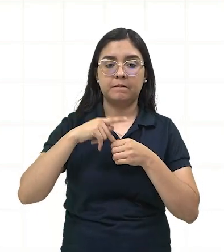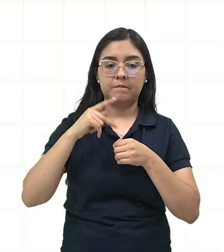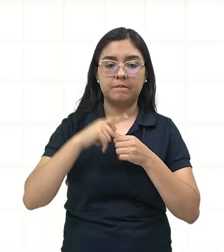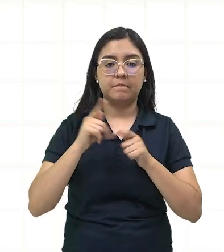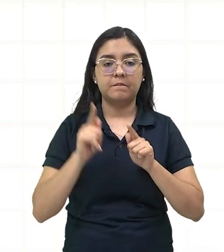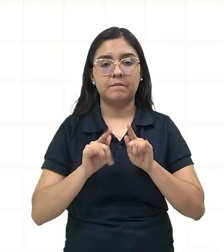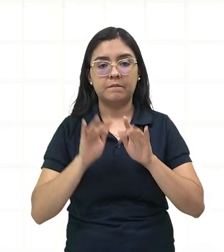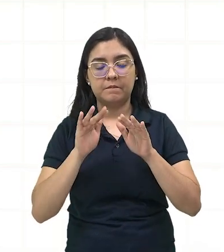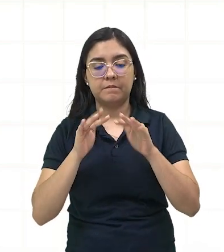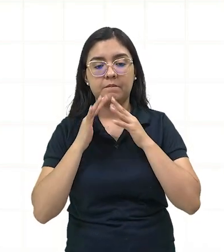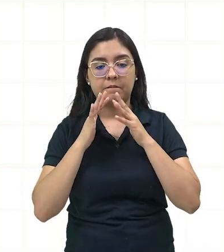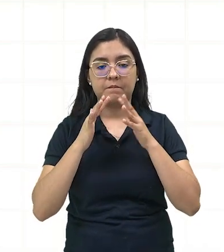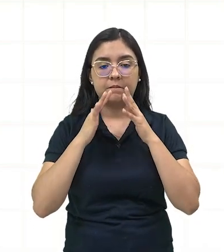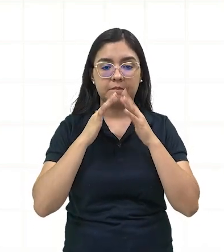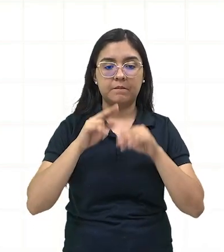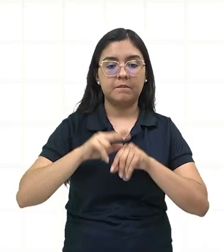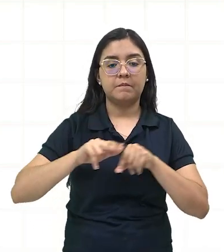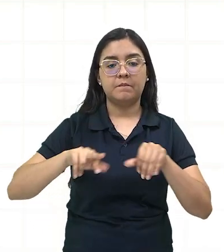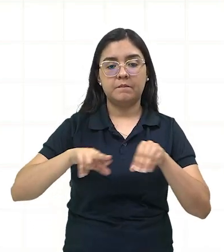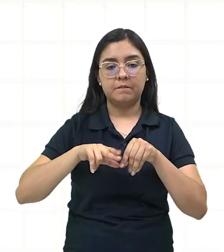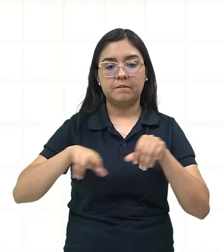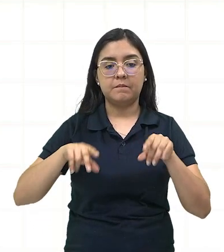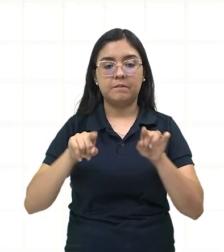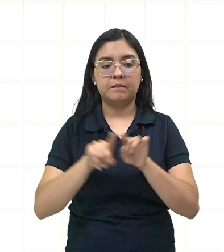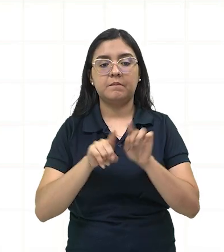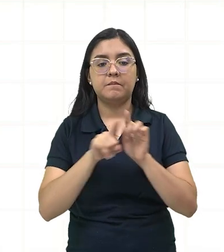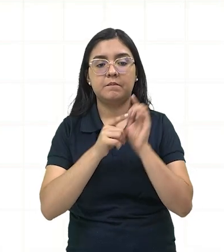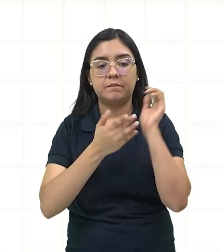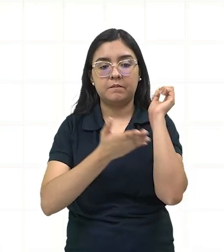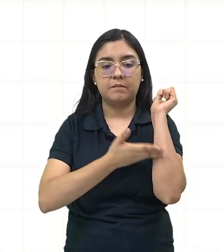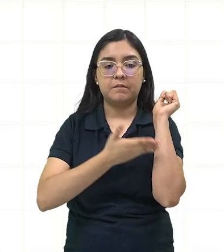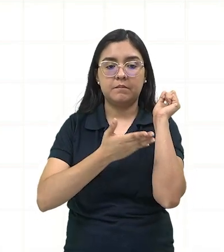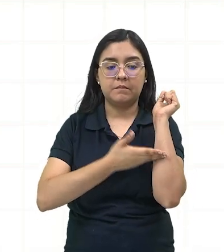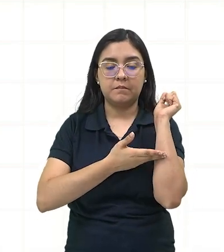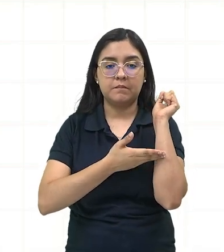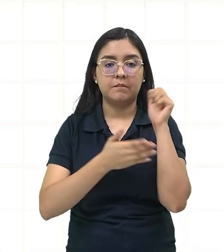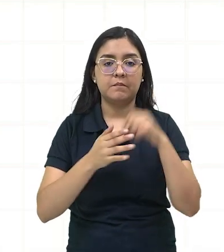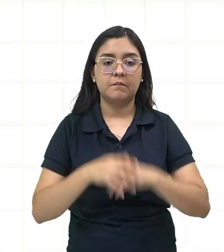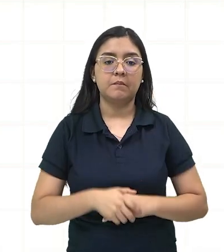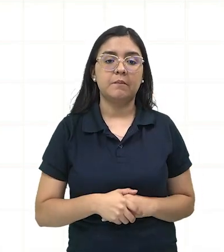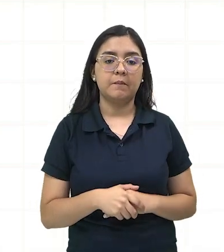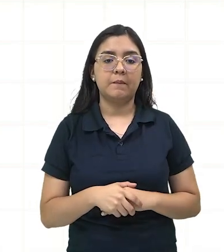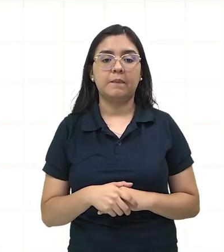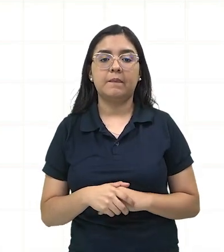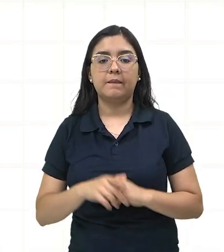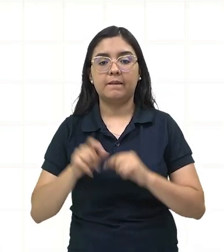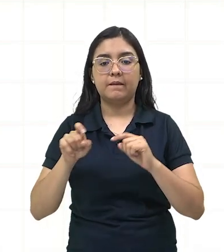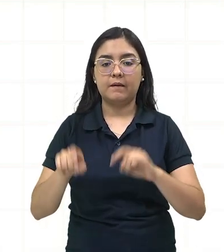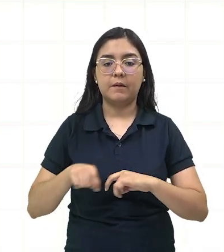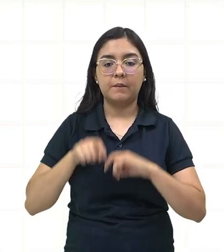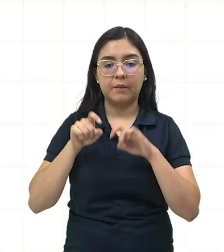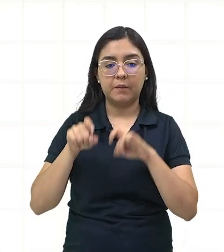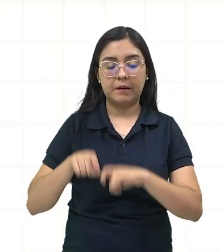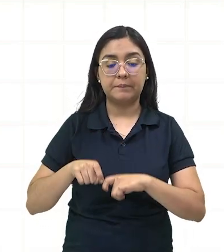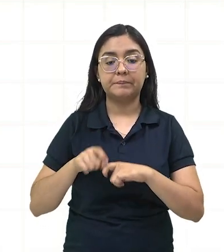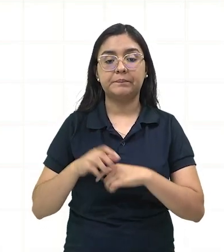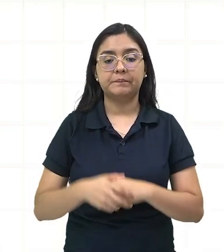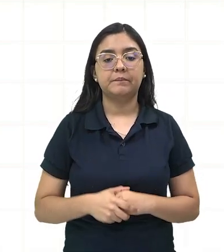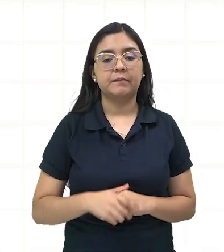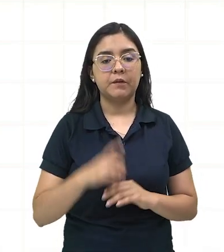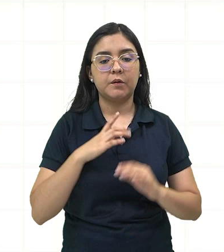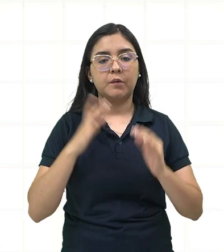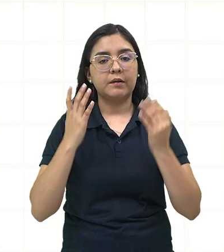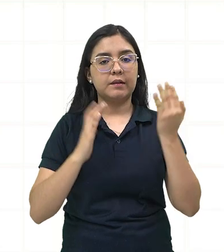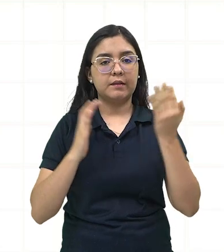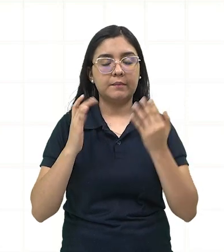natural, minerais e também madeira e água doce. Na questão da agropecuária, mesmo com o clima mais